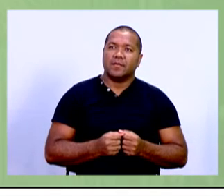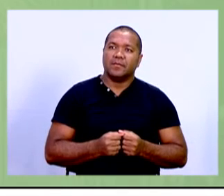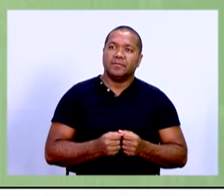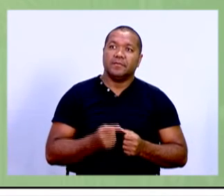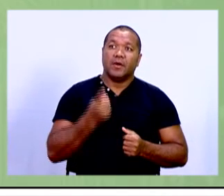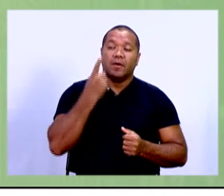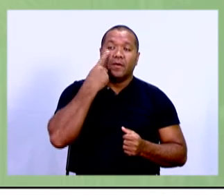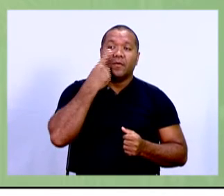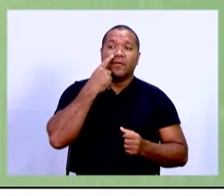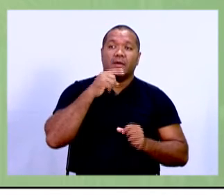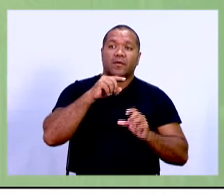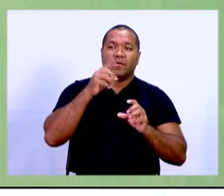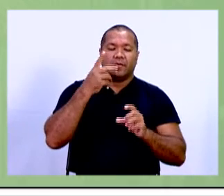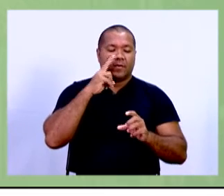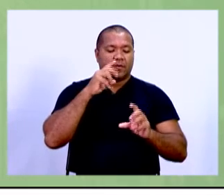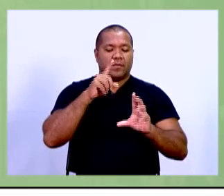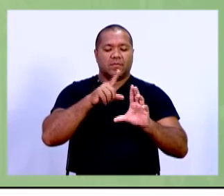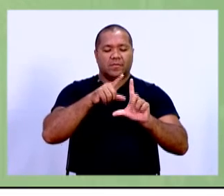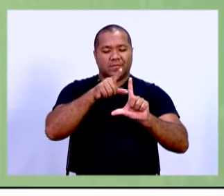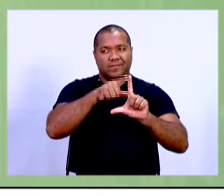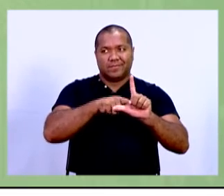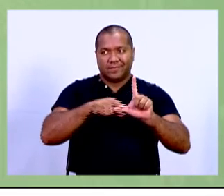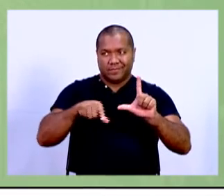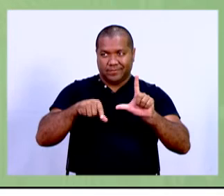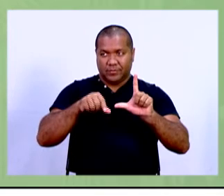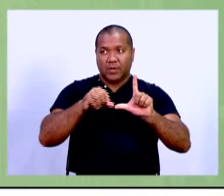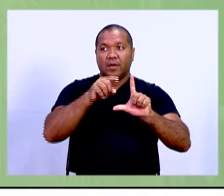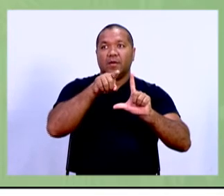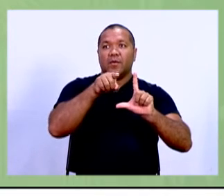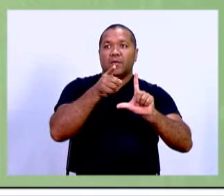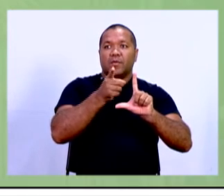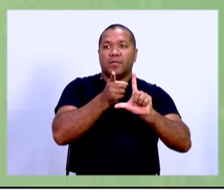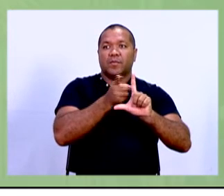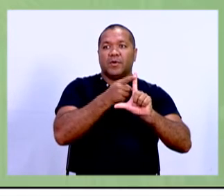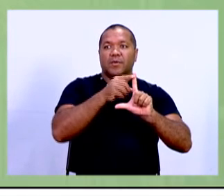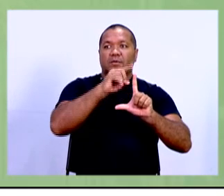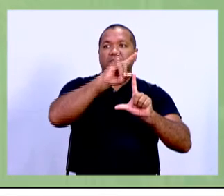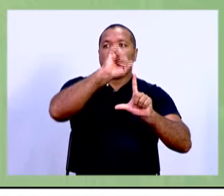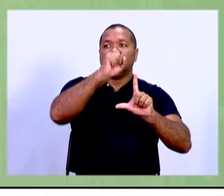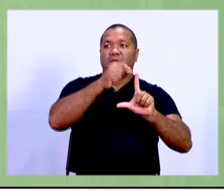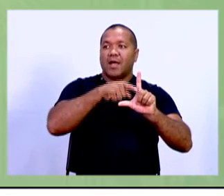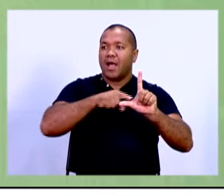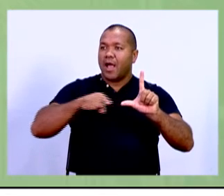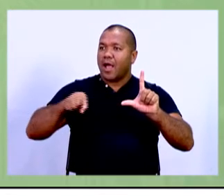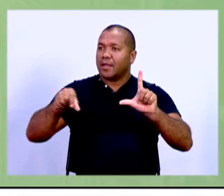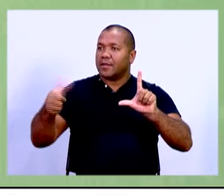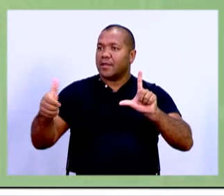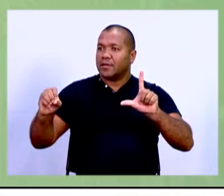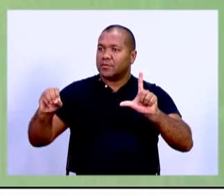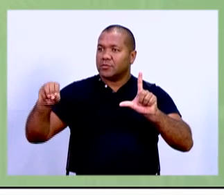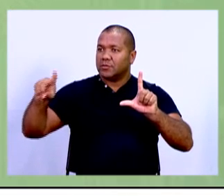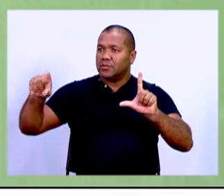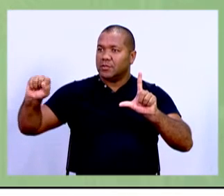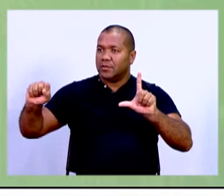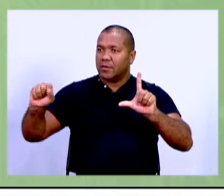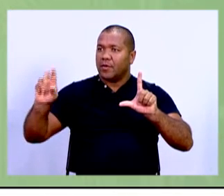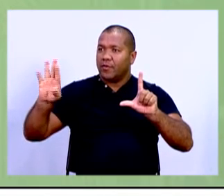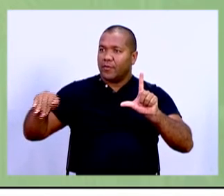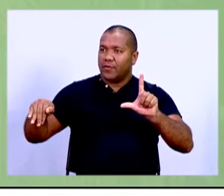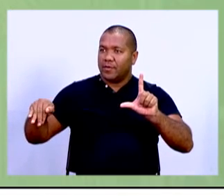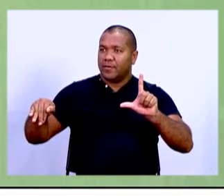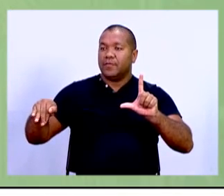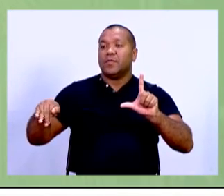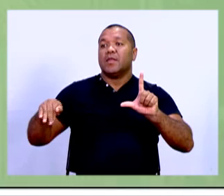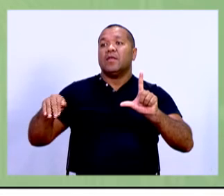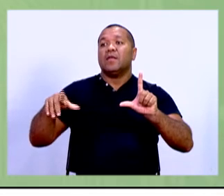O gráfico é assim. Eu tenho o primeiro dia e aqui o 10º dia, que é o fim do meu sprint. Um sprint, vamos